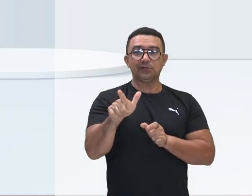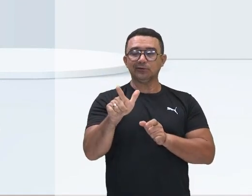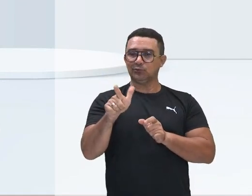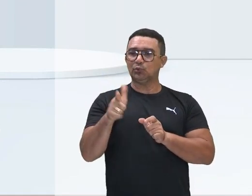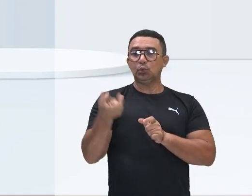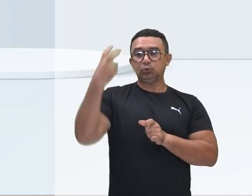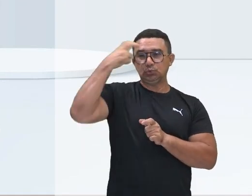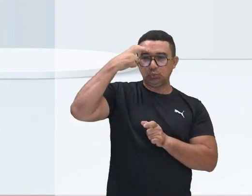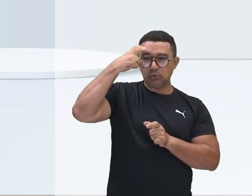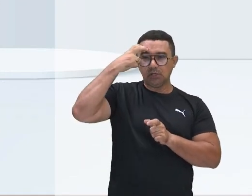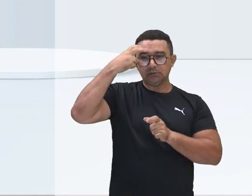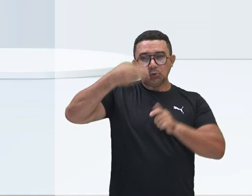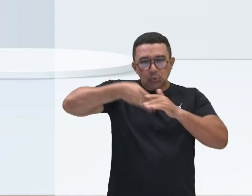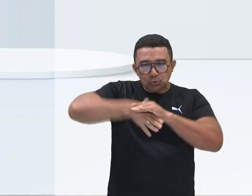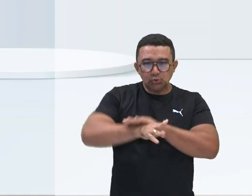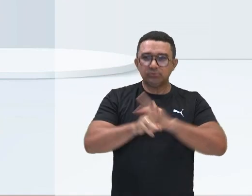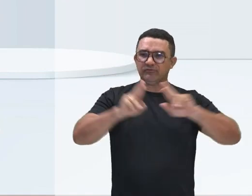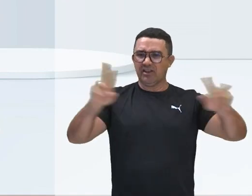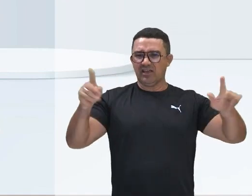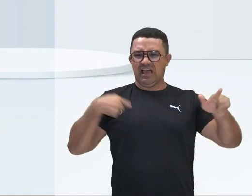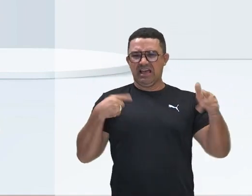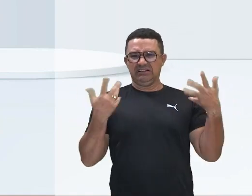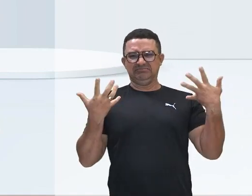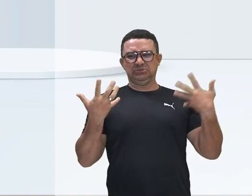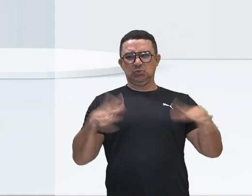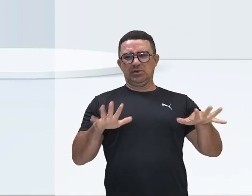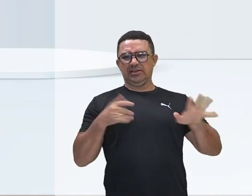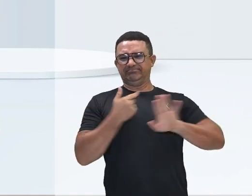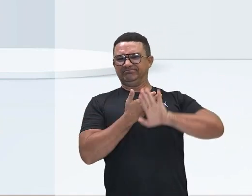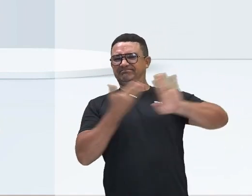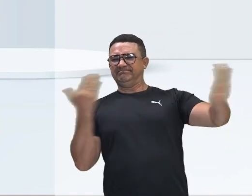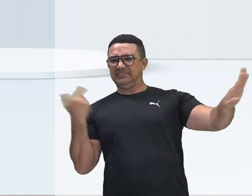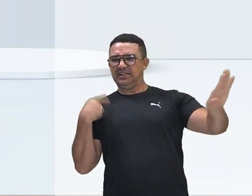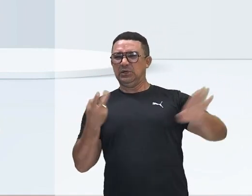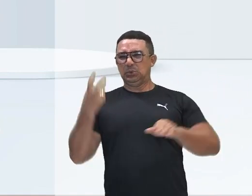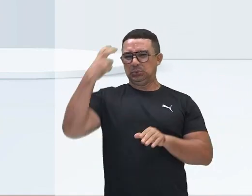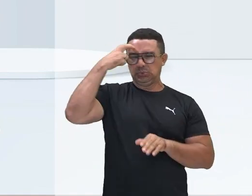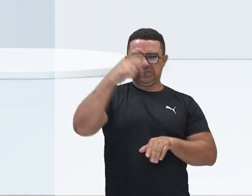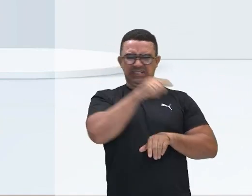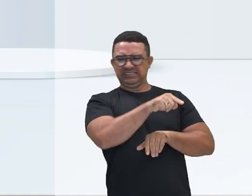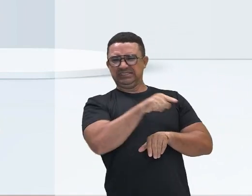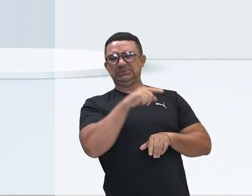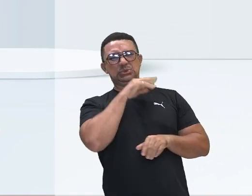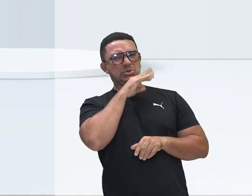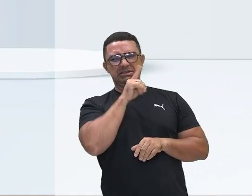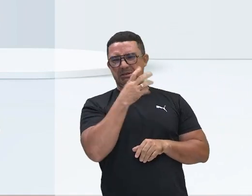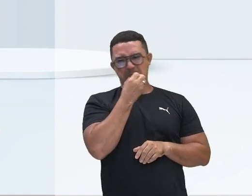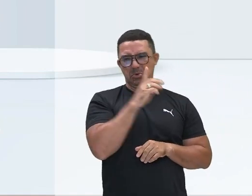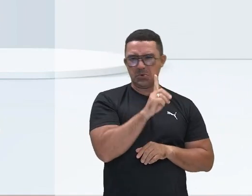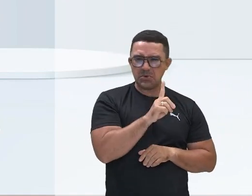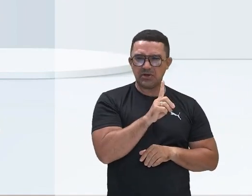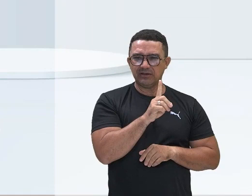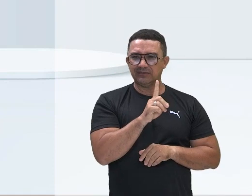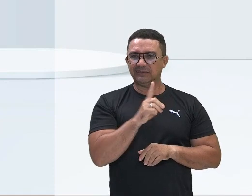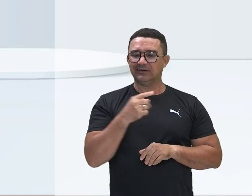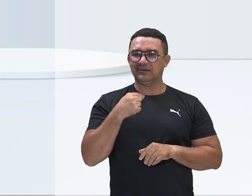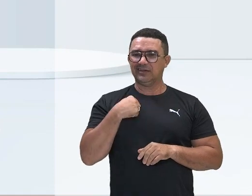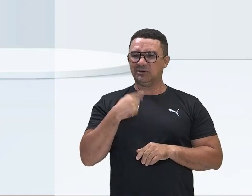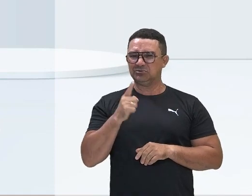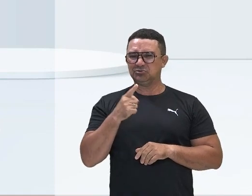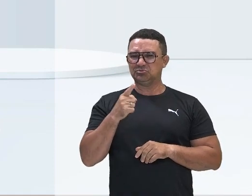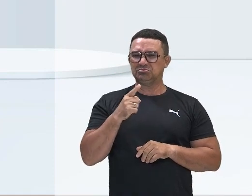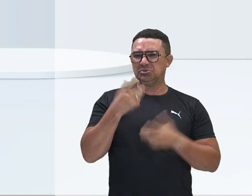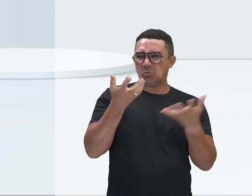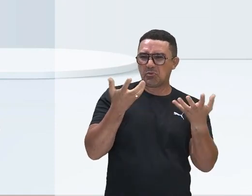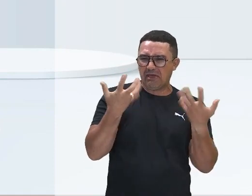diz assim: não quero ter contato, isso não presta, isso não é legal, não vou aprender,